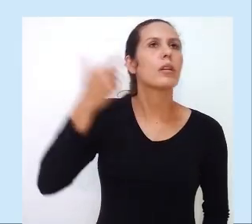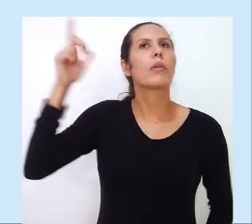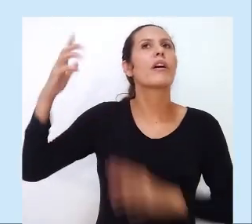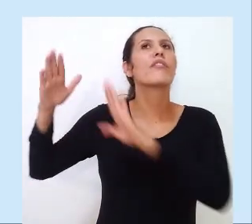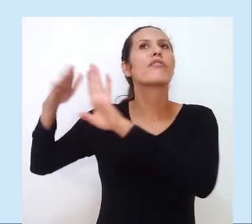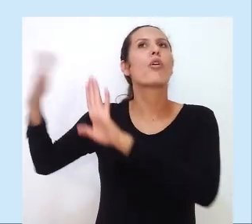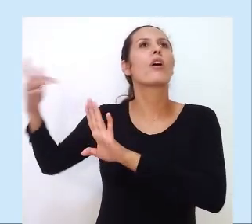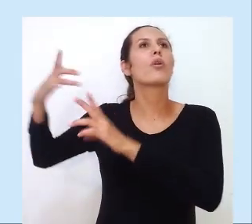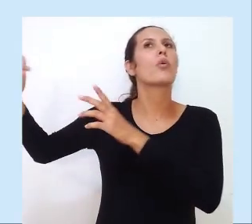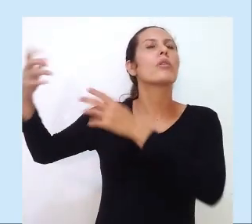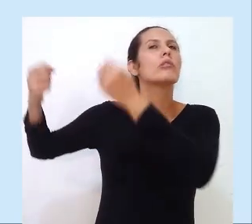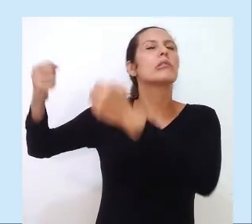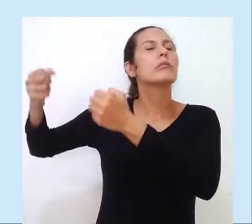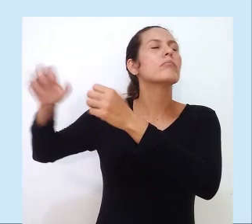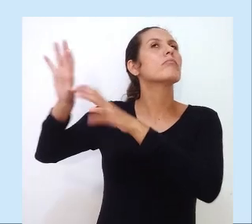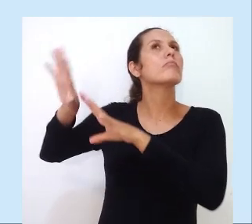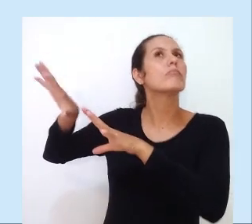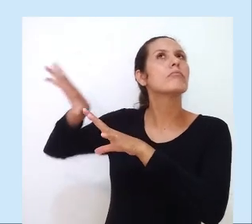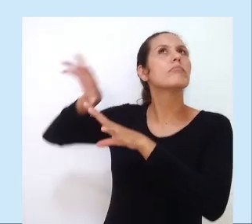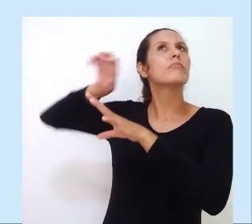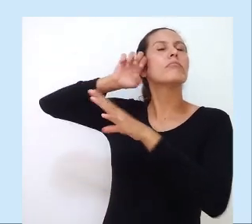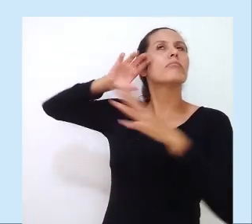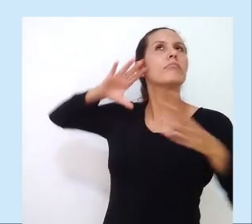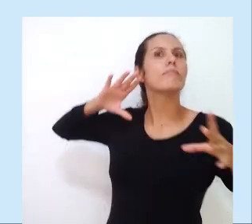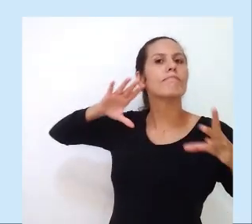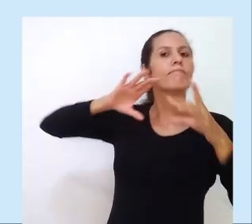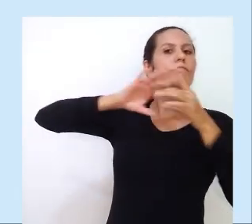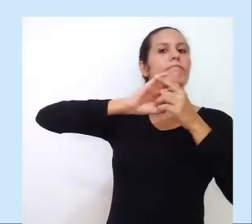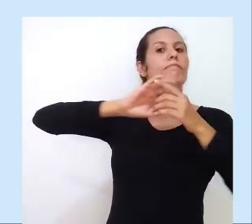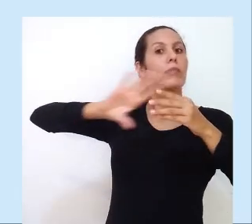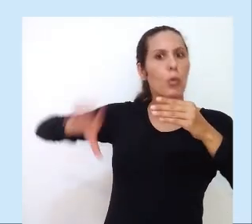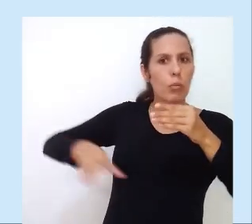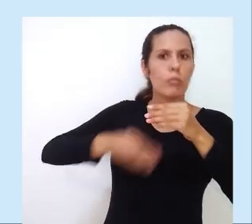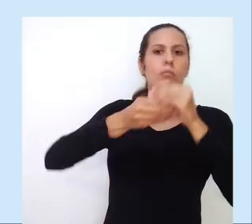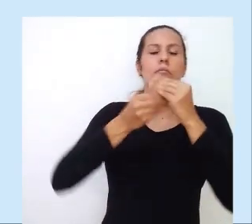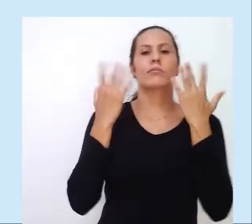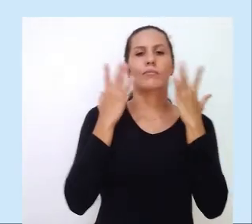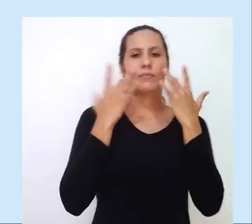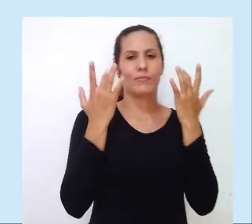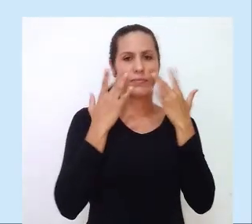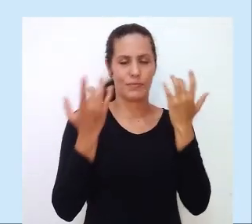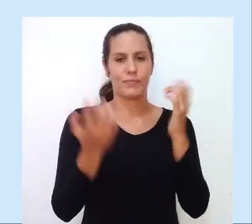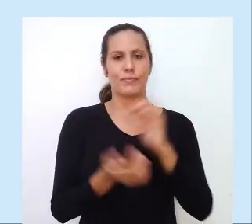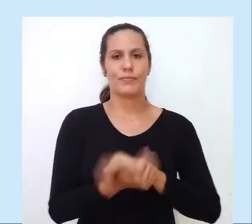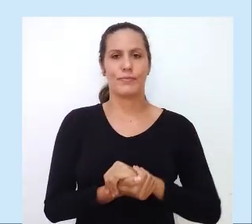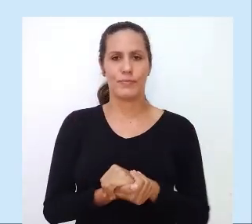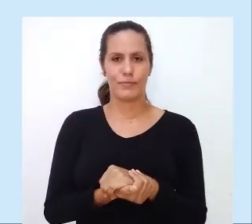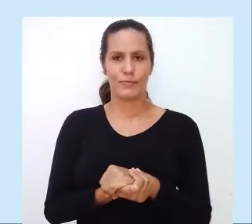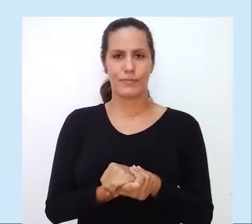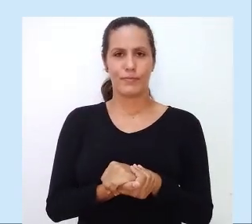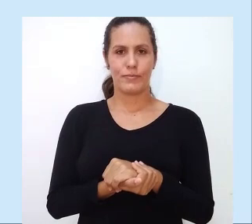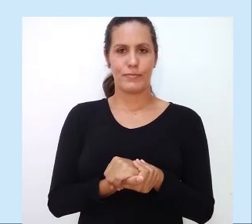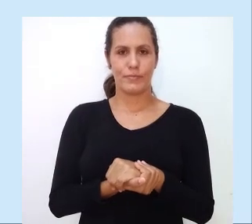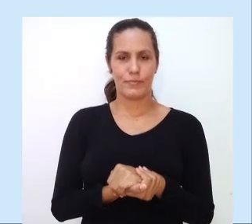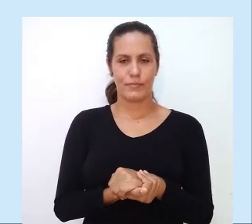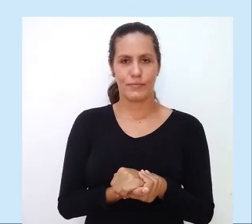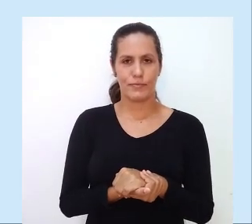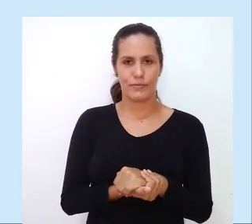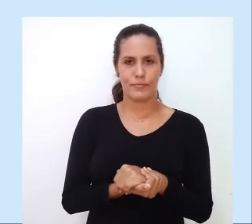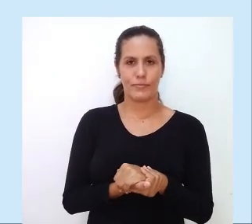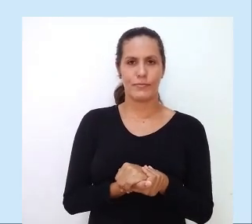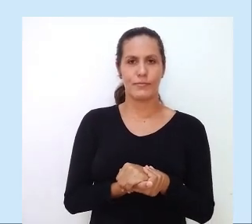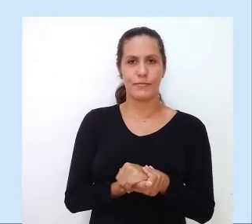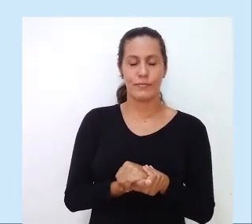ajuda também a ambientar, né, aquela ação dramática e ajuda na composição